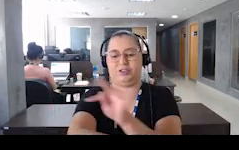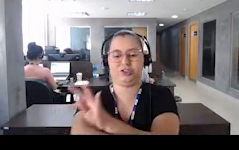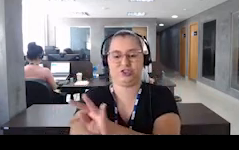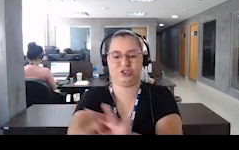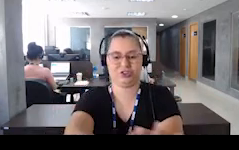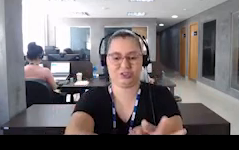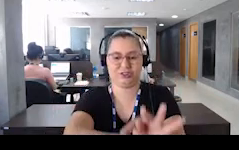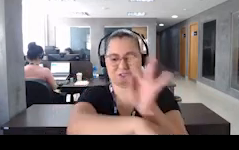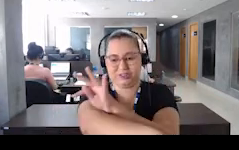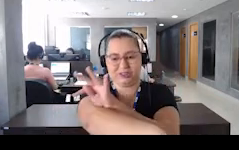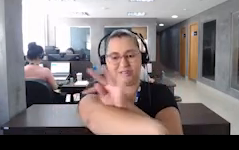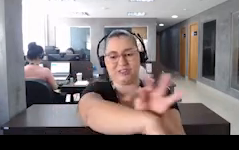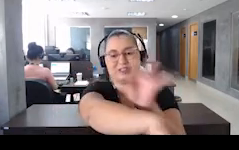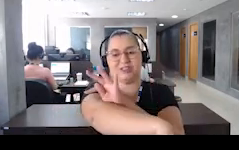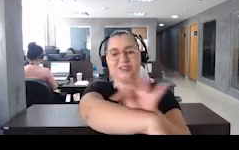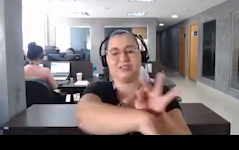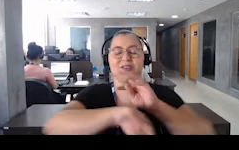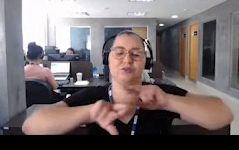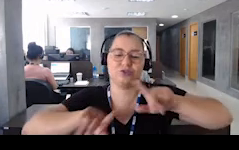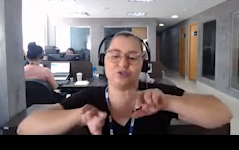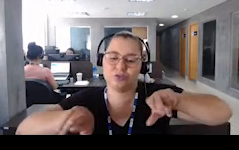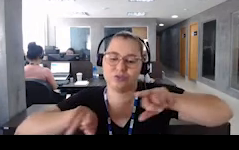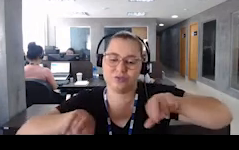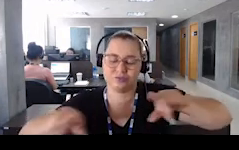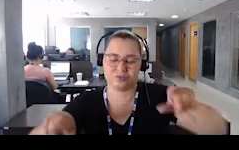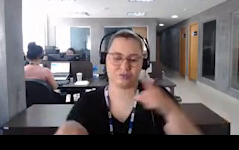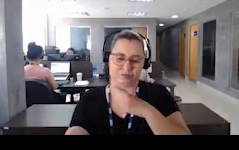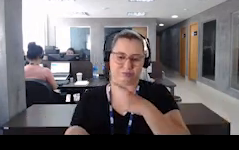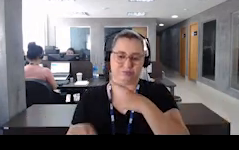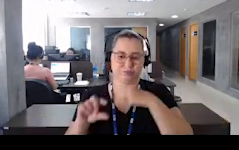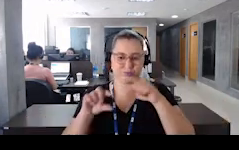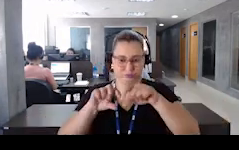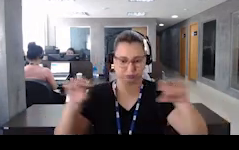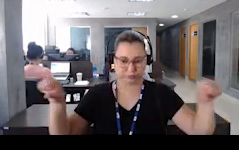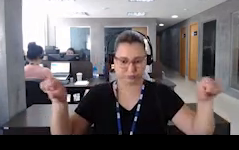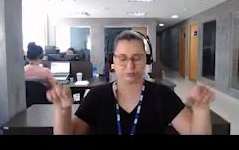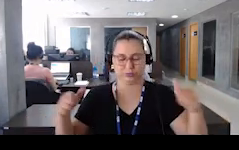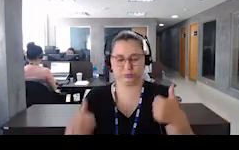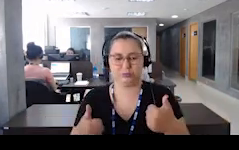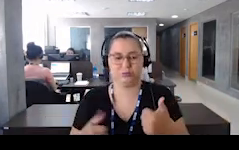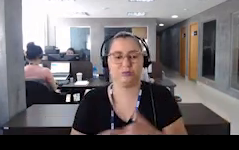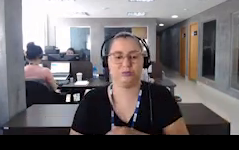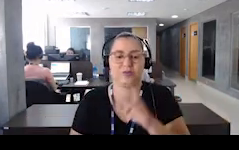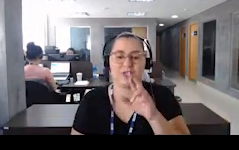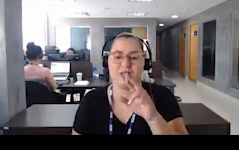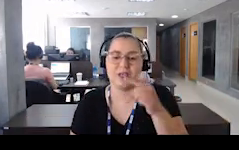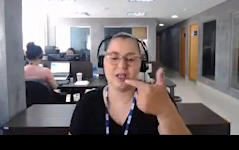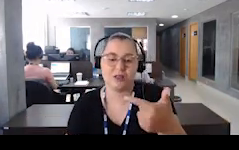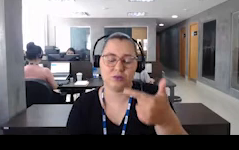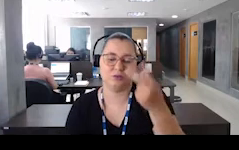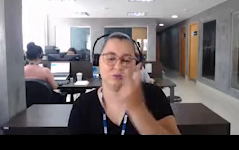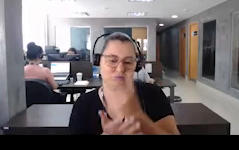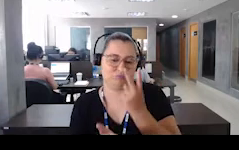também, né, vai ter uma tensão elétrica aqui que vai ser consumida, vamos dizer assim, pelo condutor, certo? E aqui o